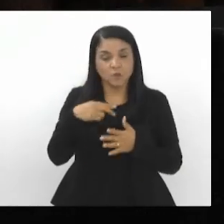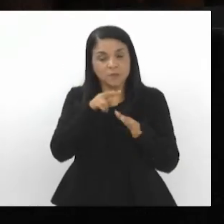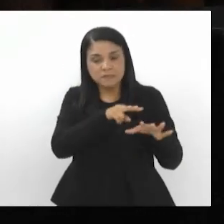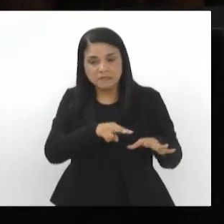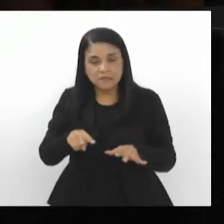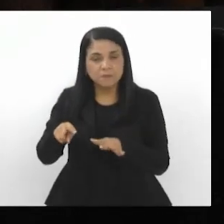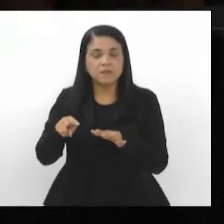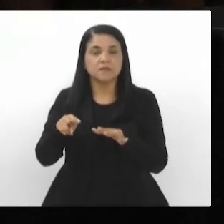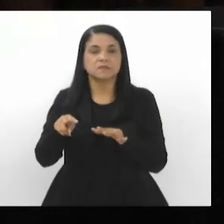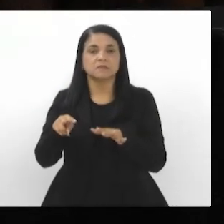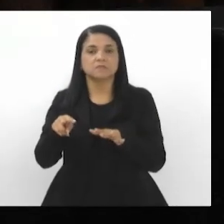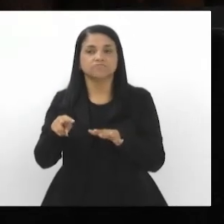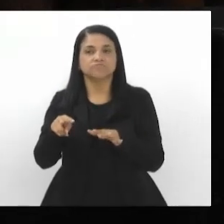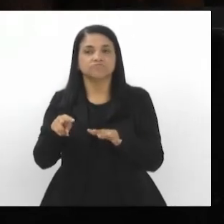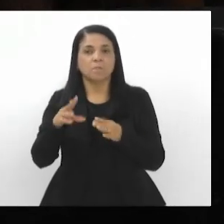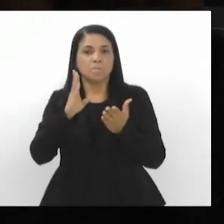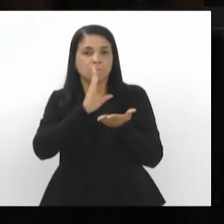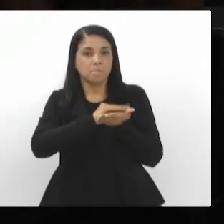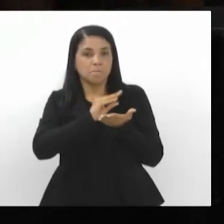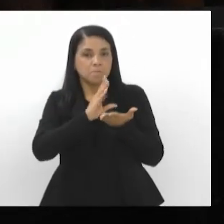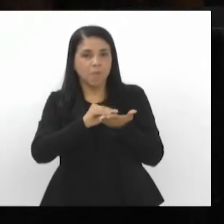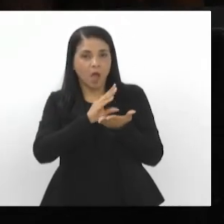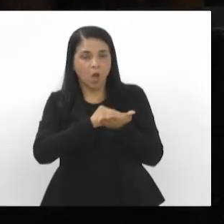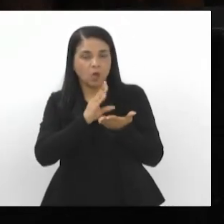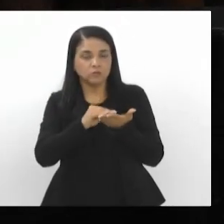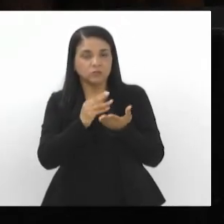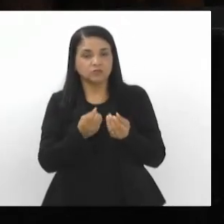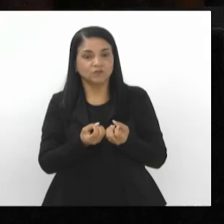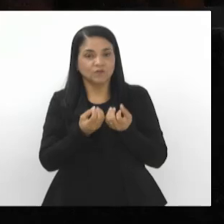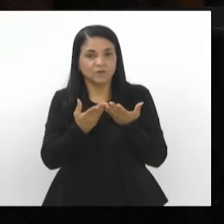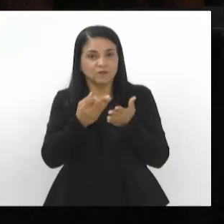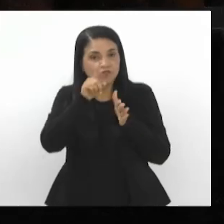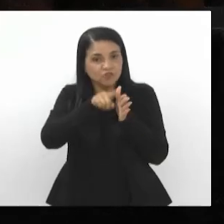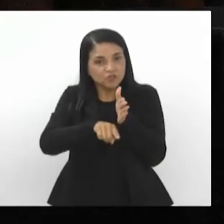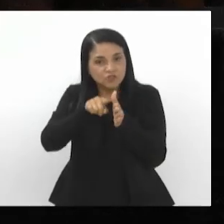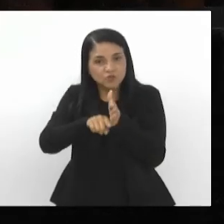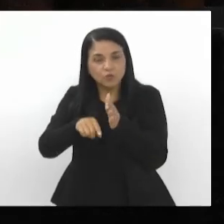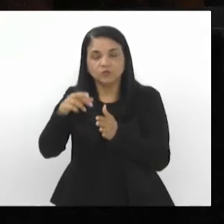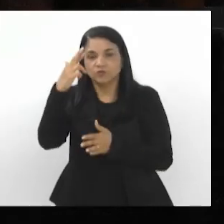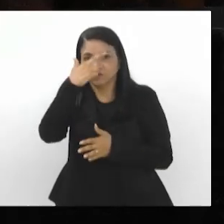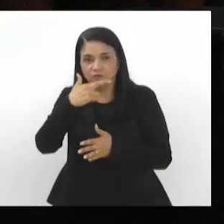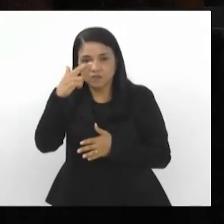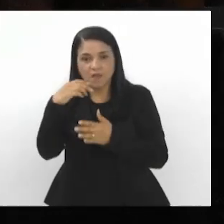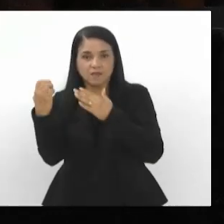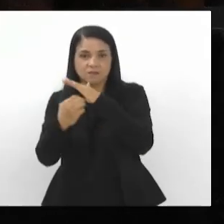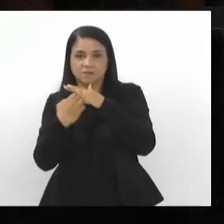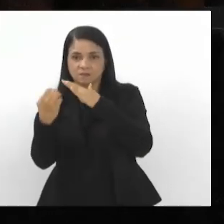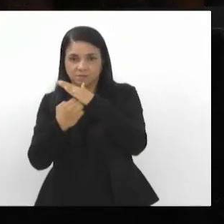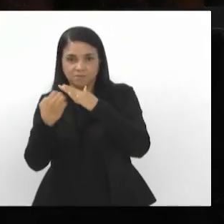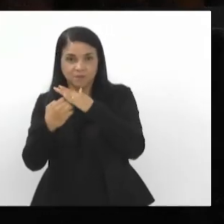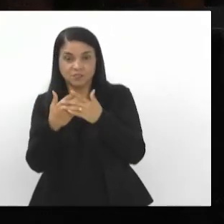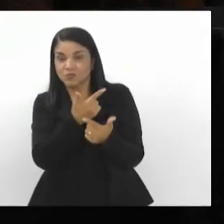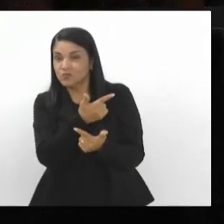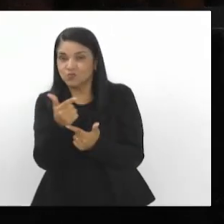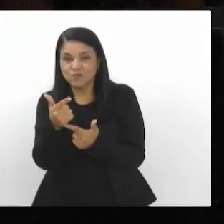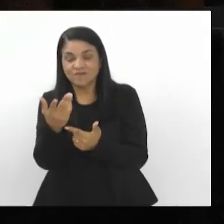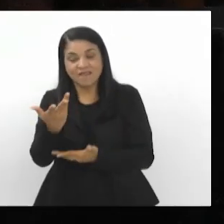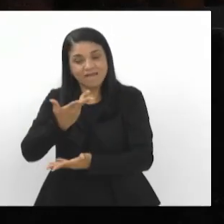semana e meia, com pautas de benefícios fiscais a empresas que não tiveram nenhum